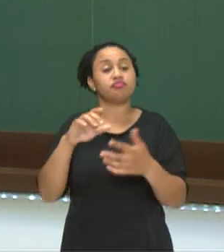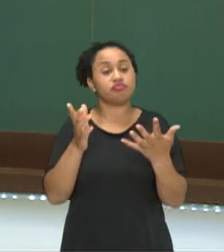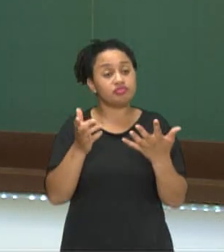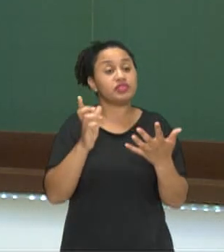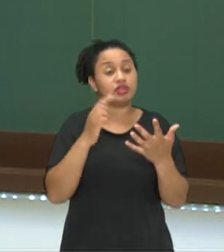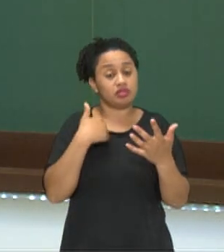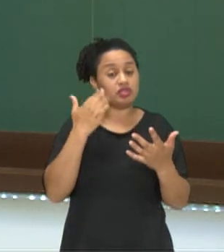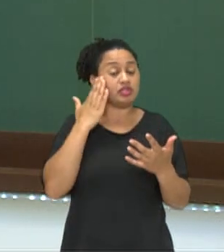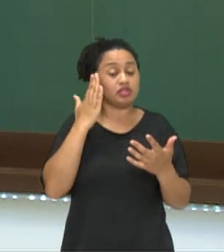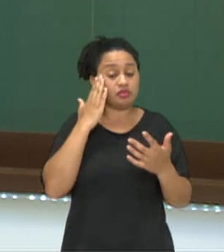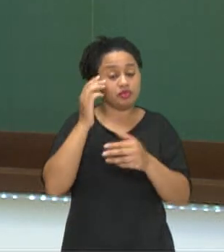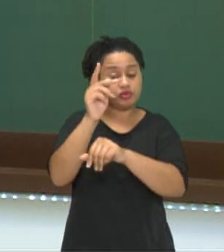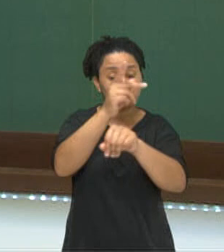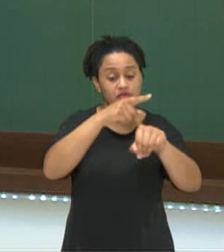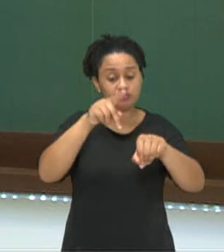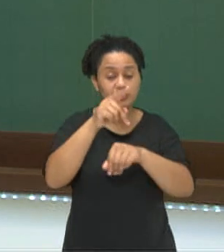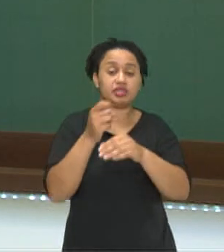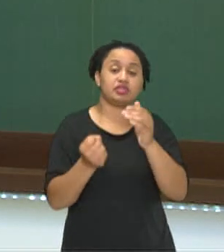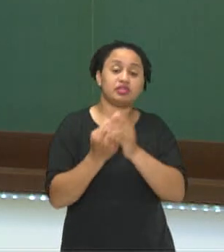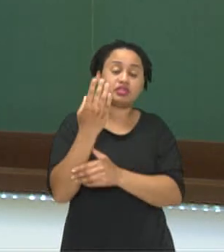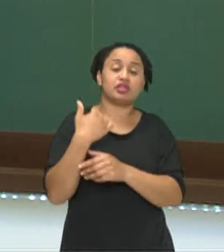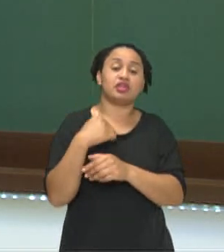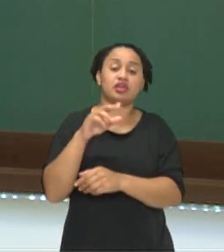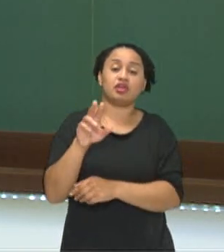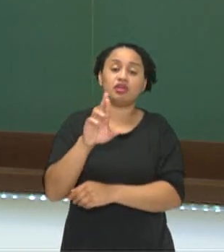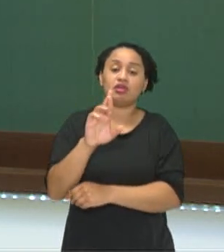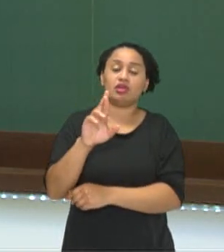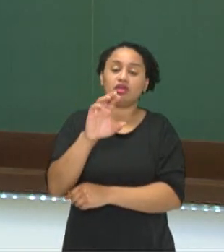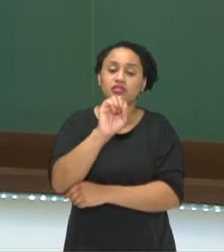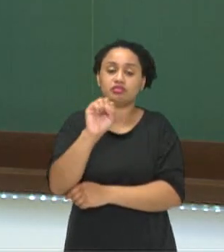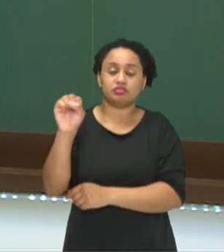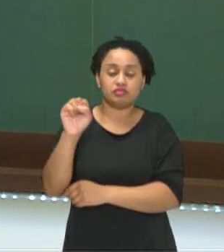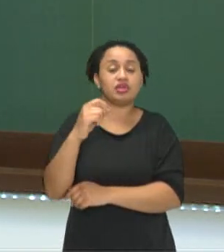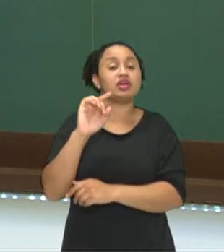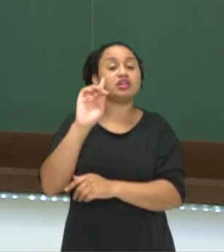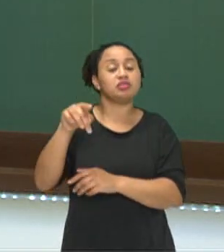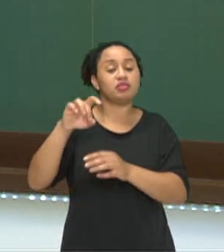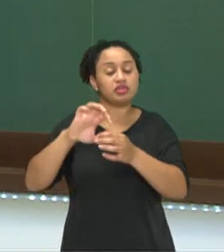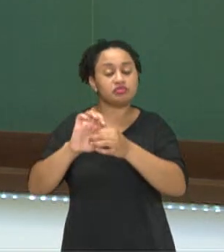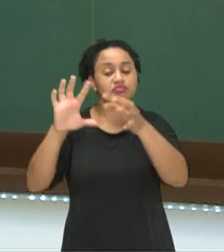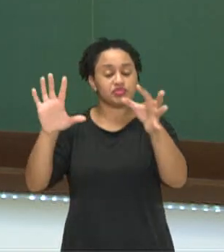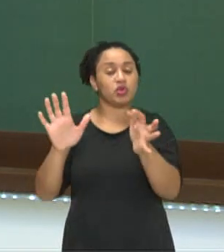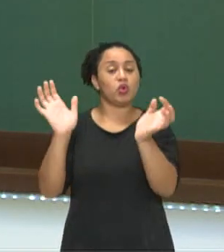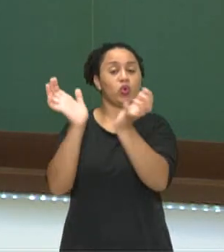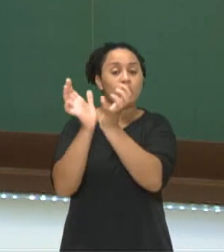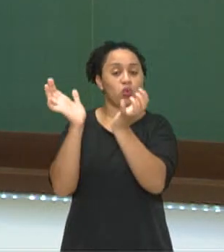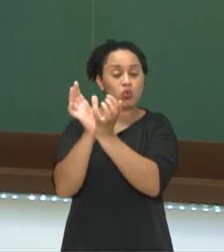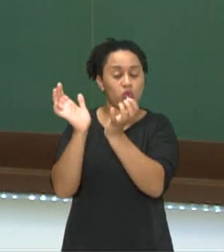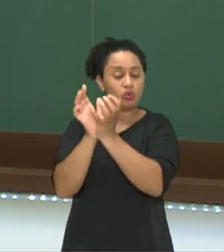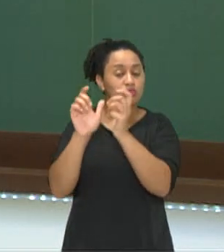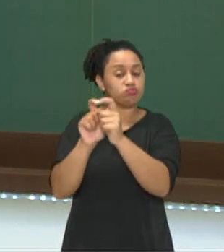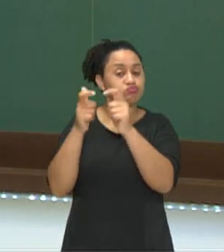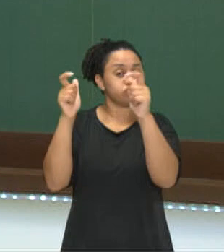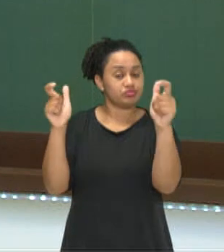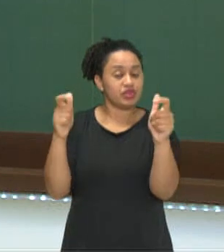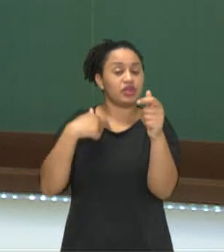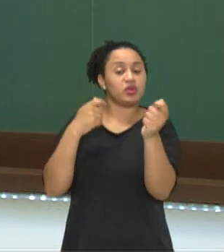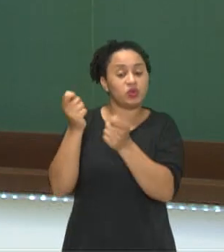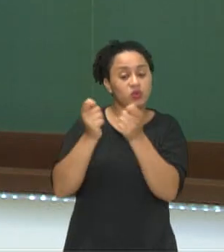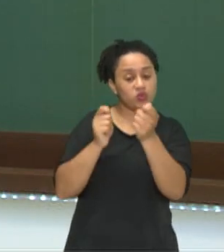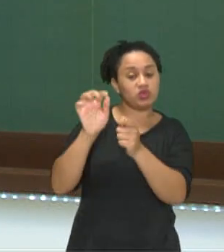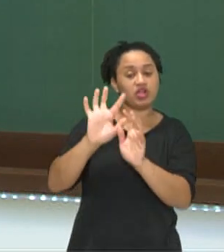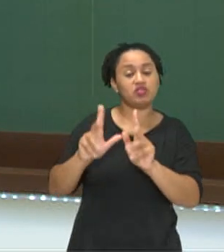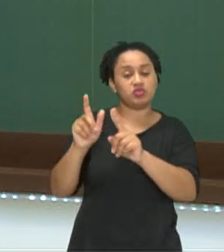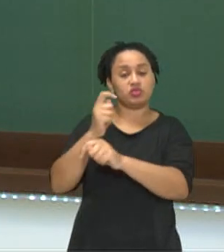os países que formavam a União Soviética, quando ocorreu a dissolução desse grande bloco que controlava